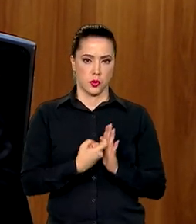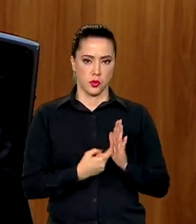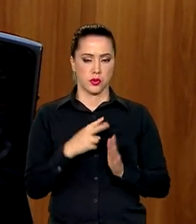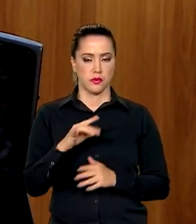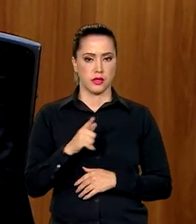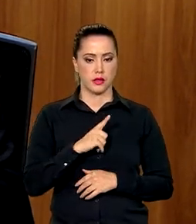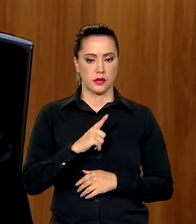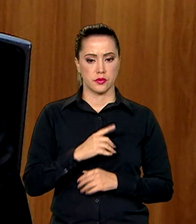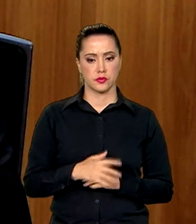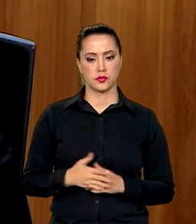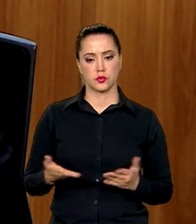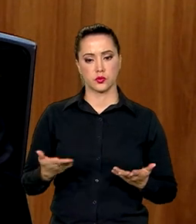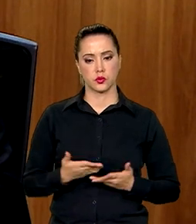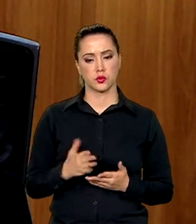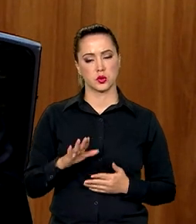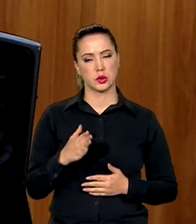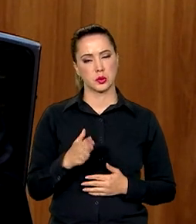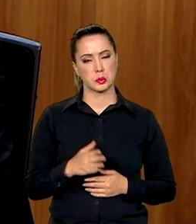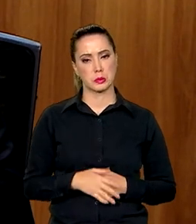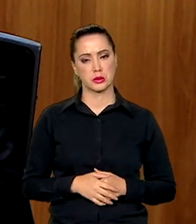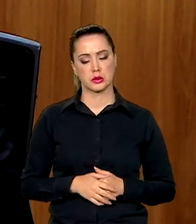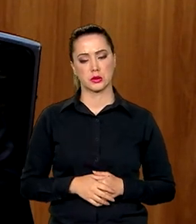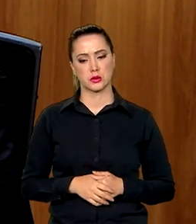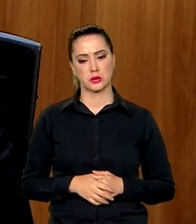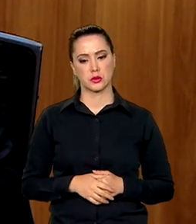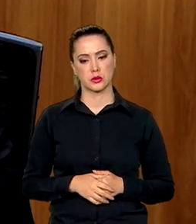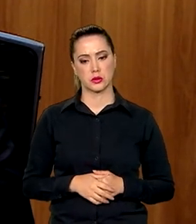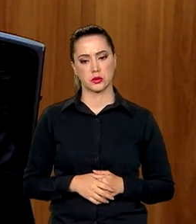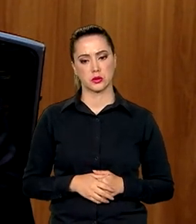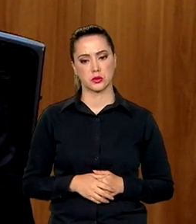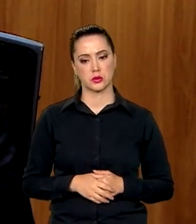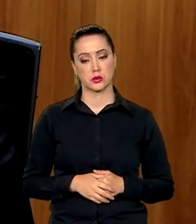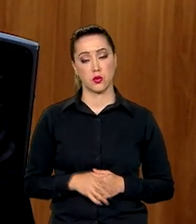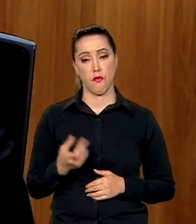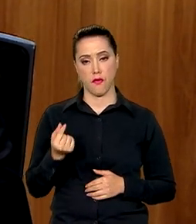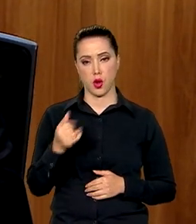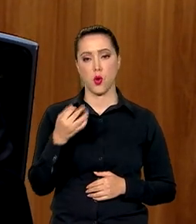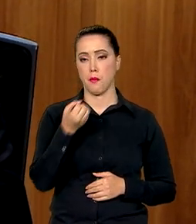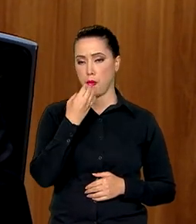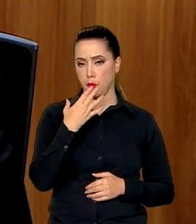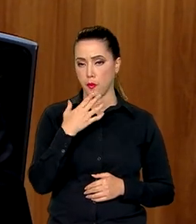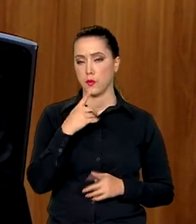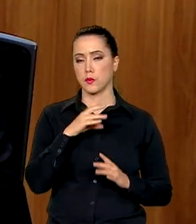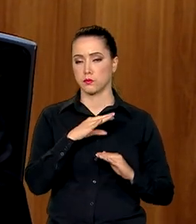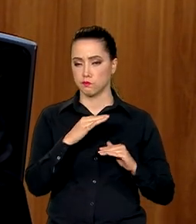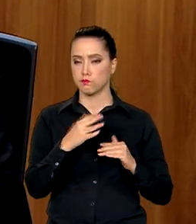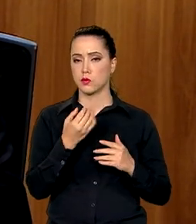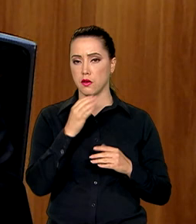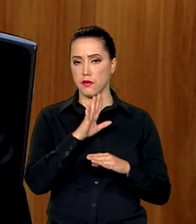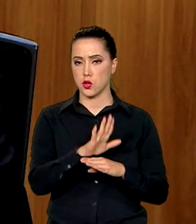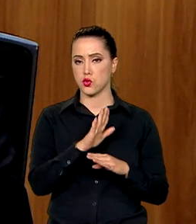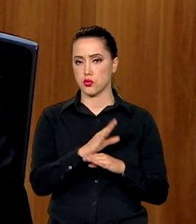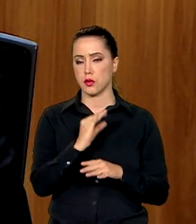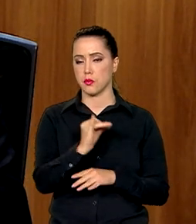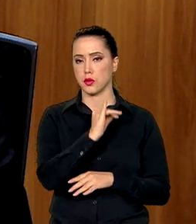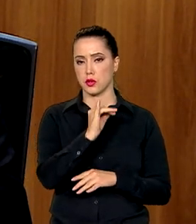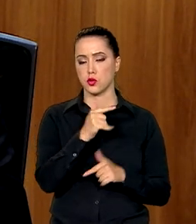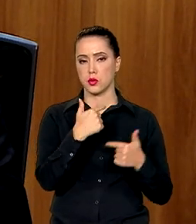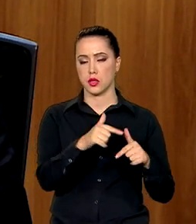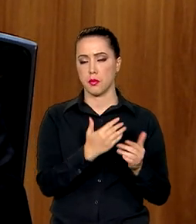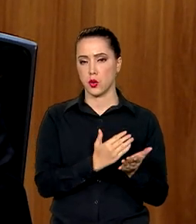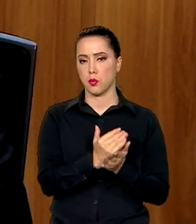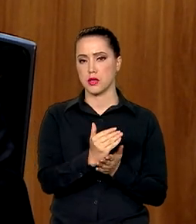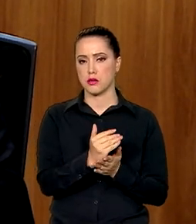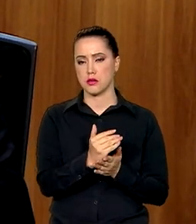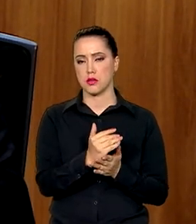tributação Então a gente vai ter hoje um um ordenado razoável que sem somb de dúvidas Ira ajudar muito tanto na iniciação como